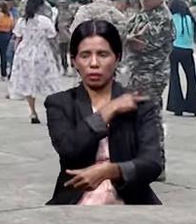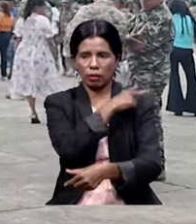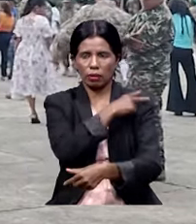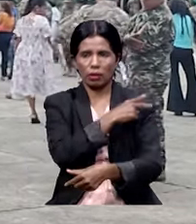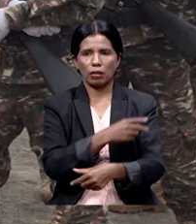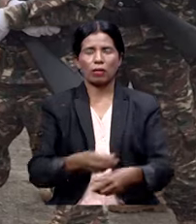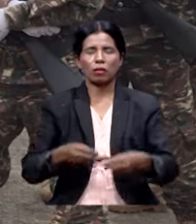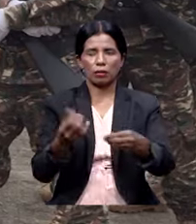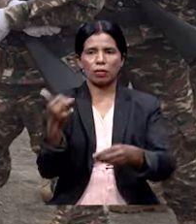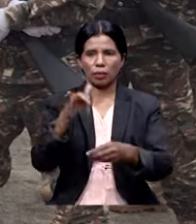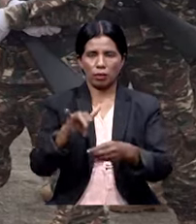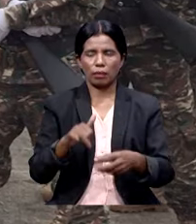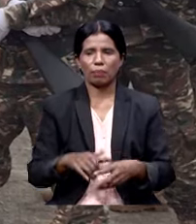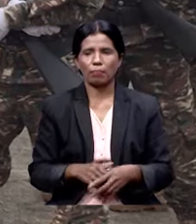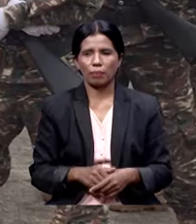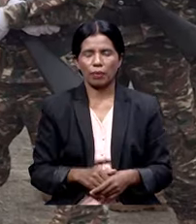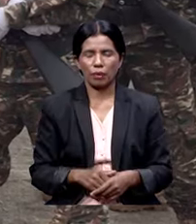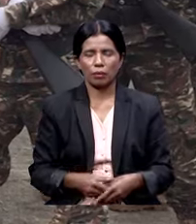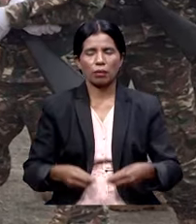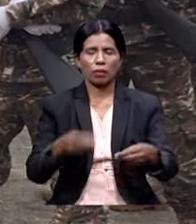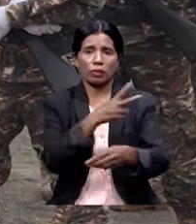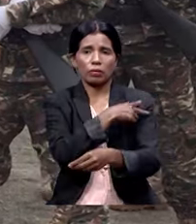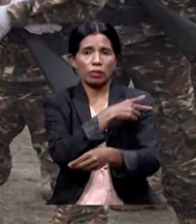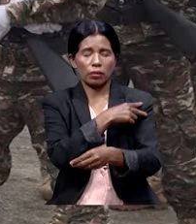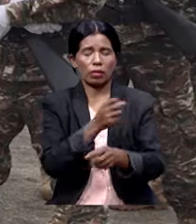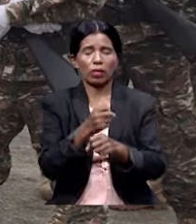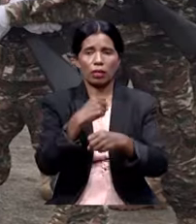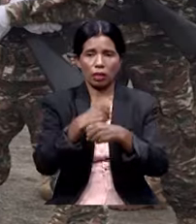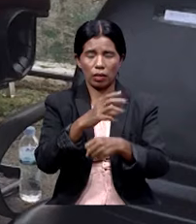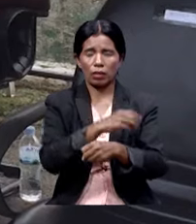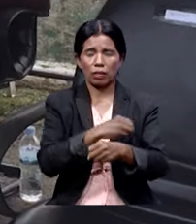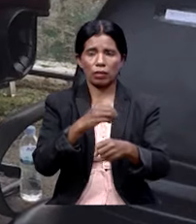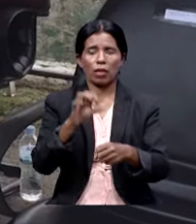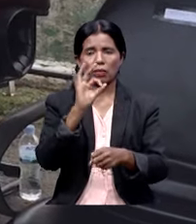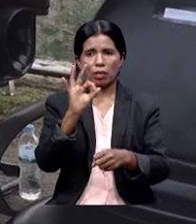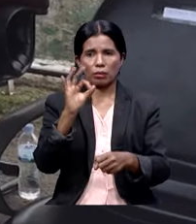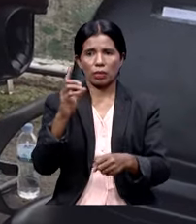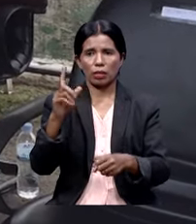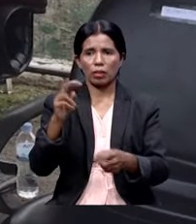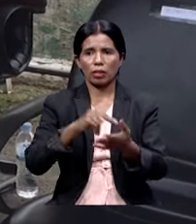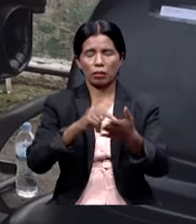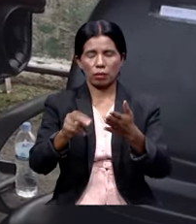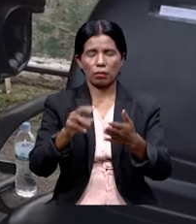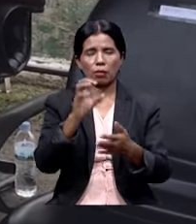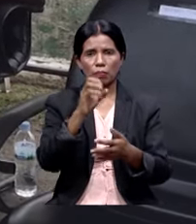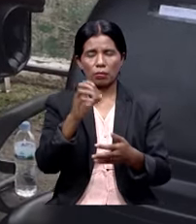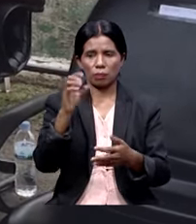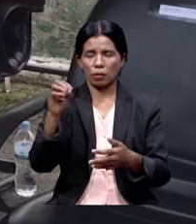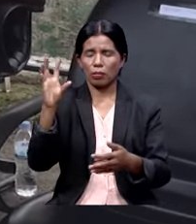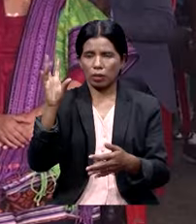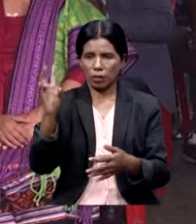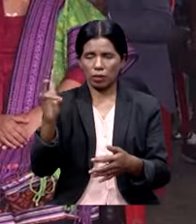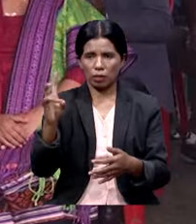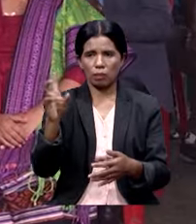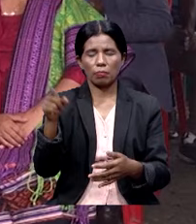promoção ruma basira promoção de visa ne halau bazia be espaço quartel geral FF de Teli número mamuk mamukitu bara mamuk